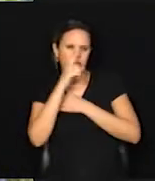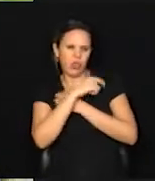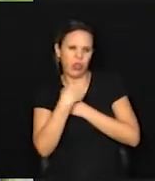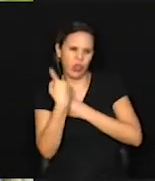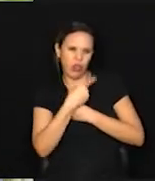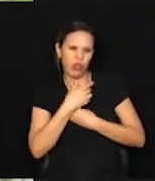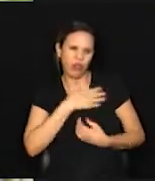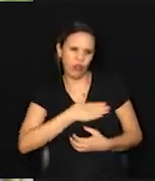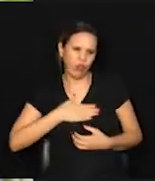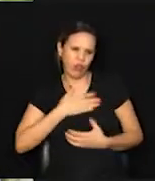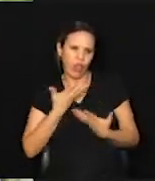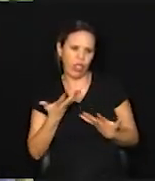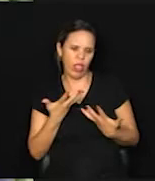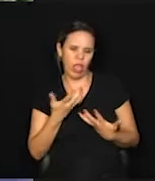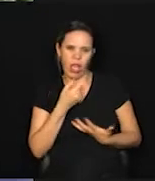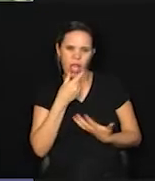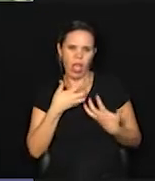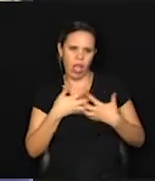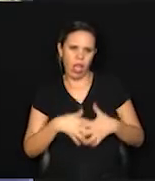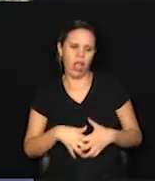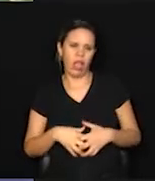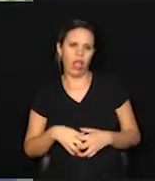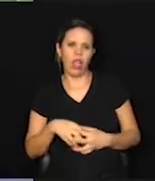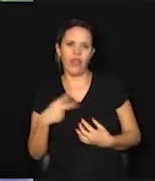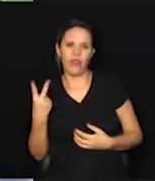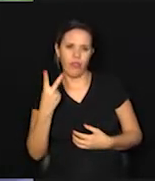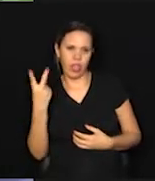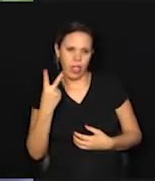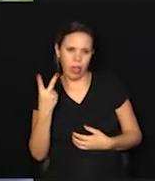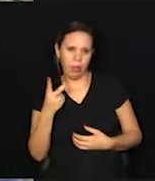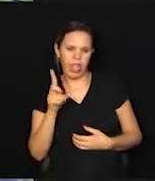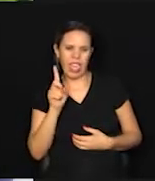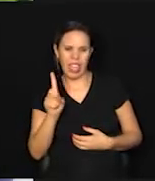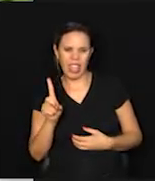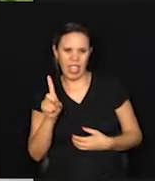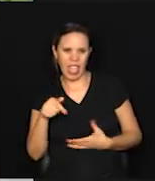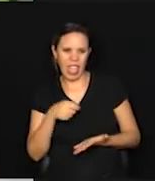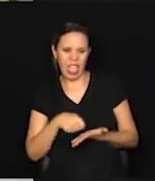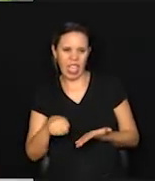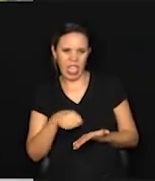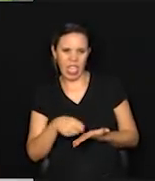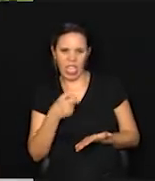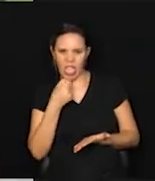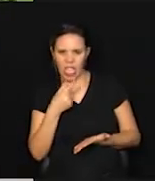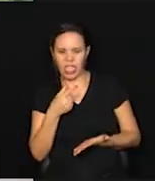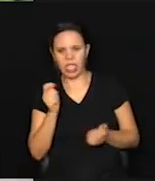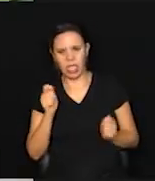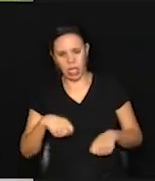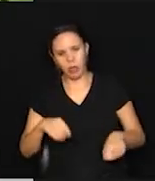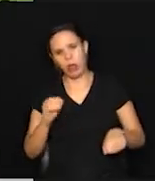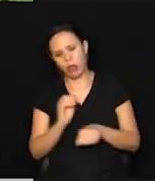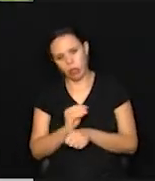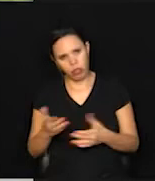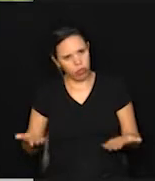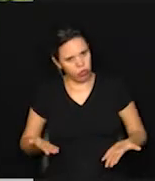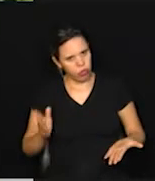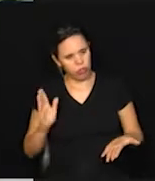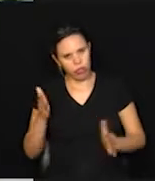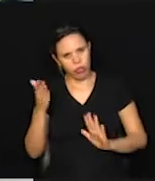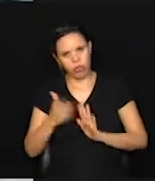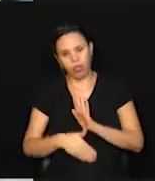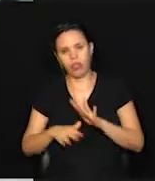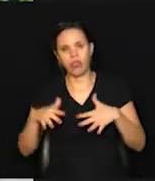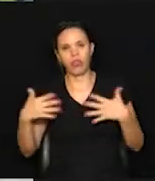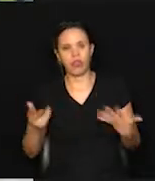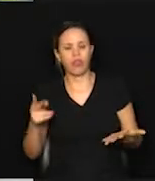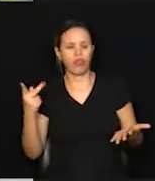ter um remédio que funciona. A vitamina D também foi prescrita dessa maneira, como um medicamento que poderia proteger. Hoje já se tem identificado quais foram